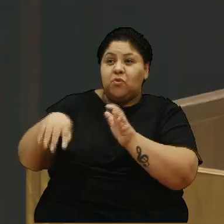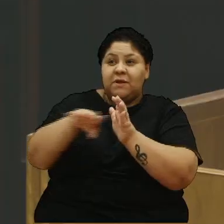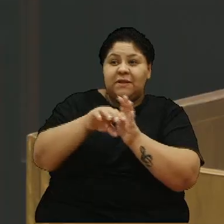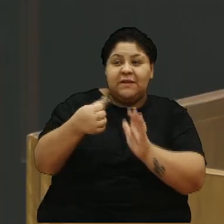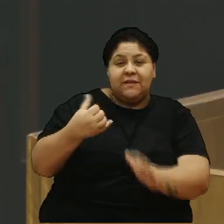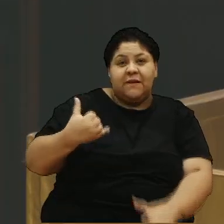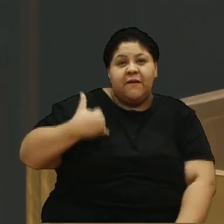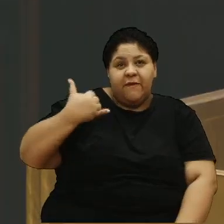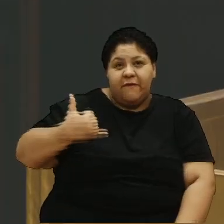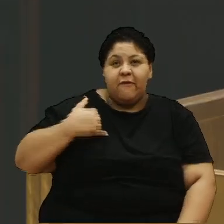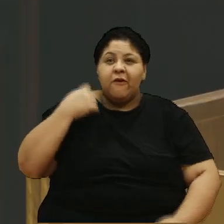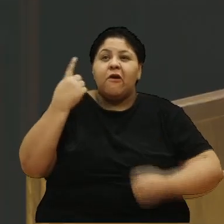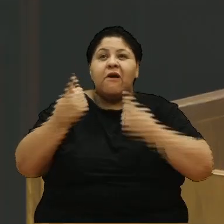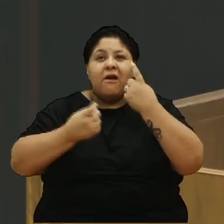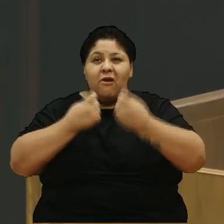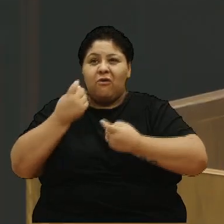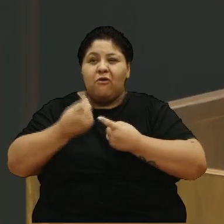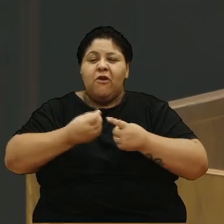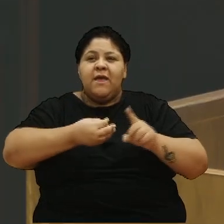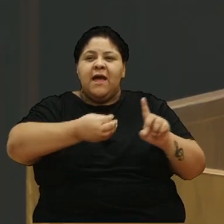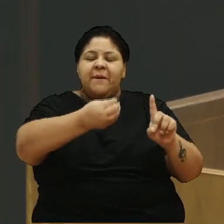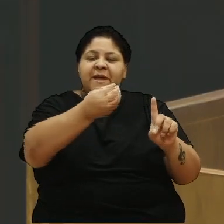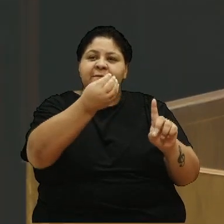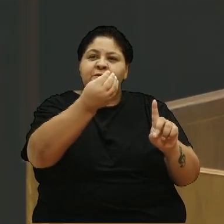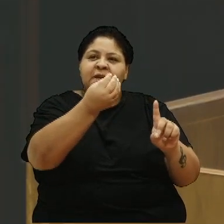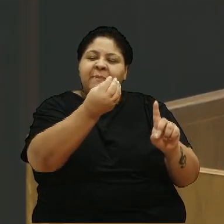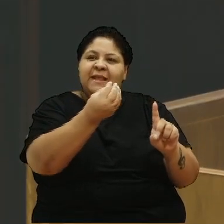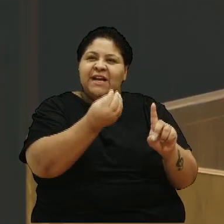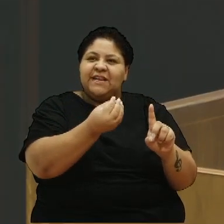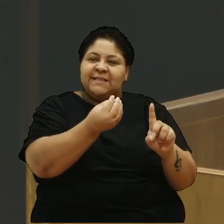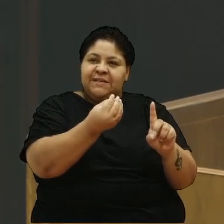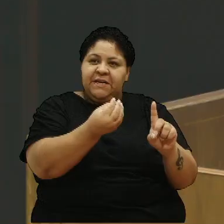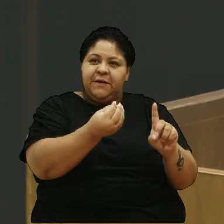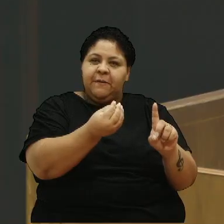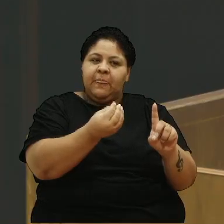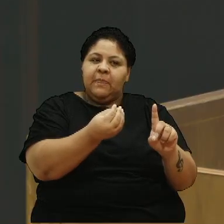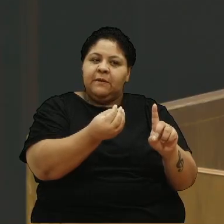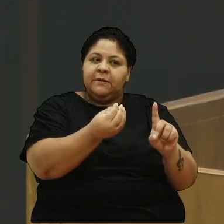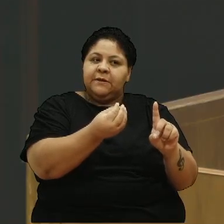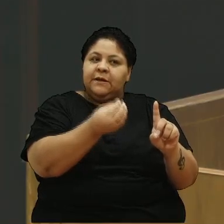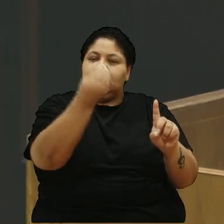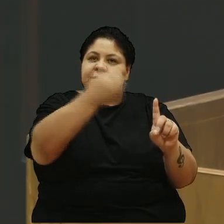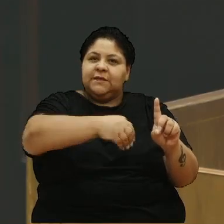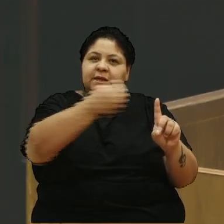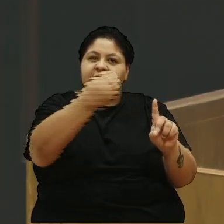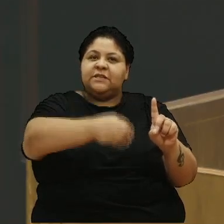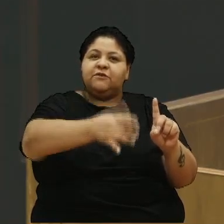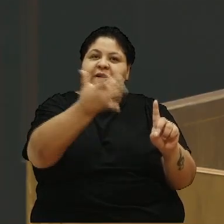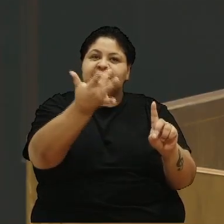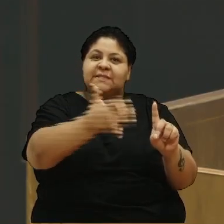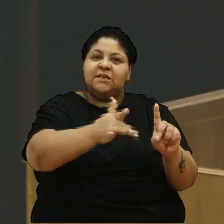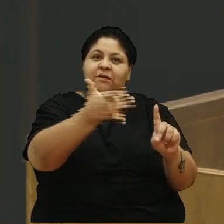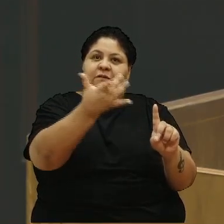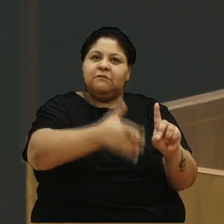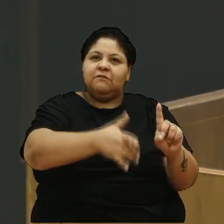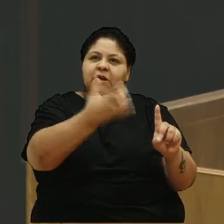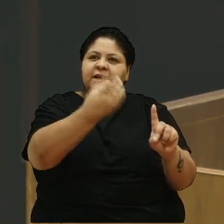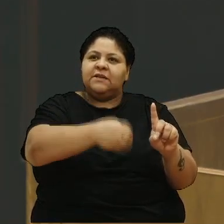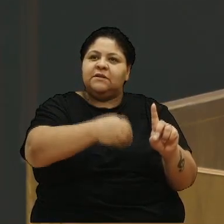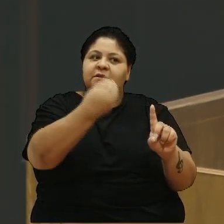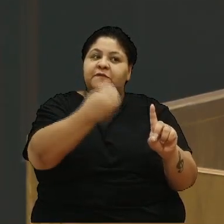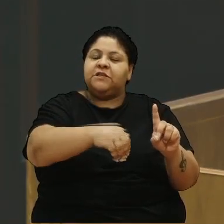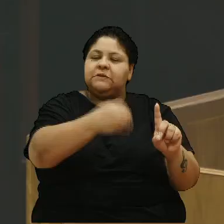boa parte em situação de vulnerabilidade social, e que são mantidas através de compras de vagas pelo